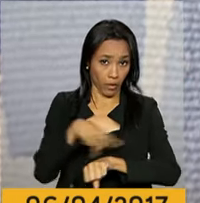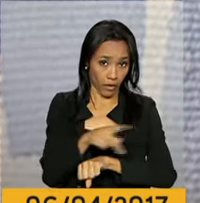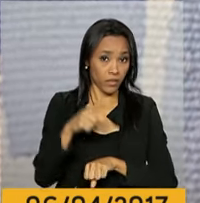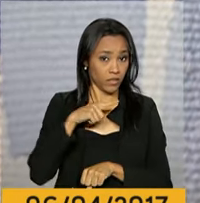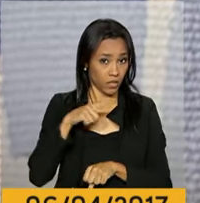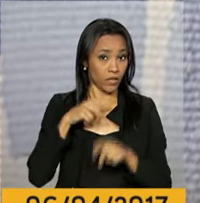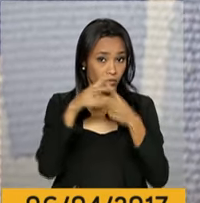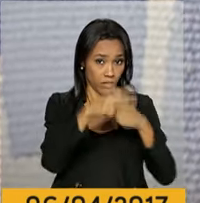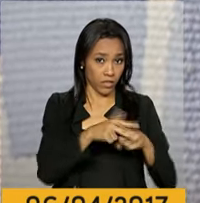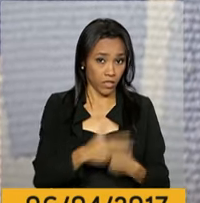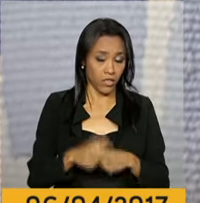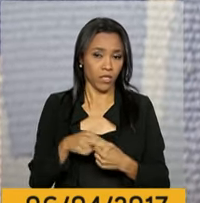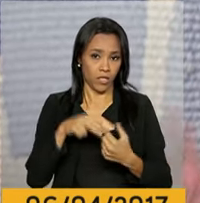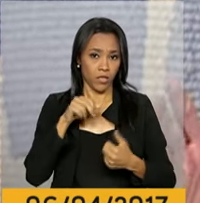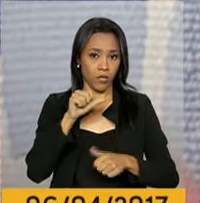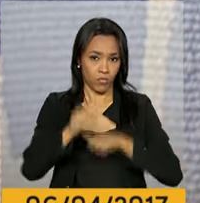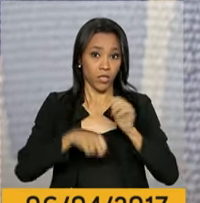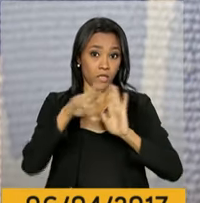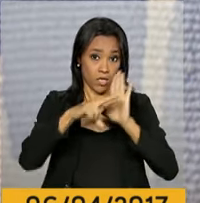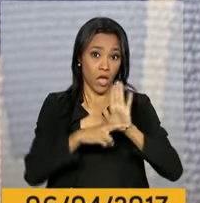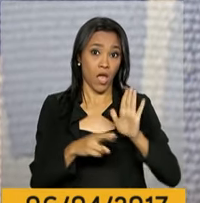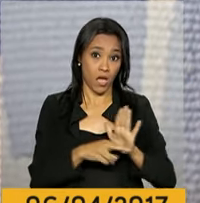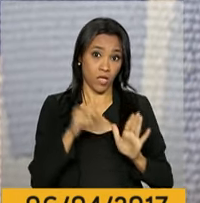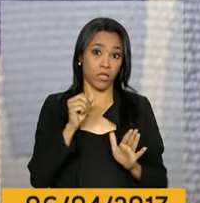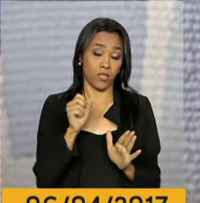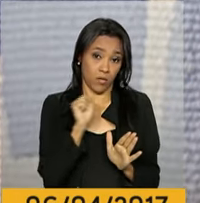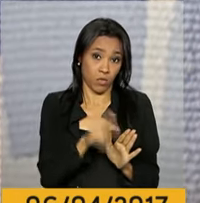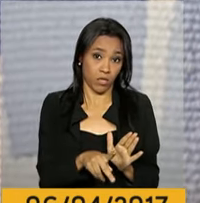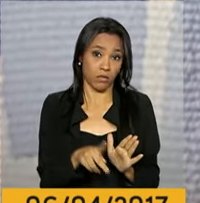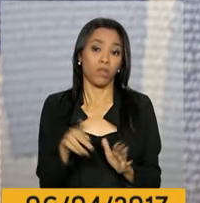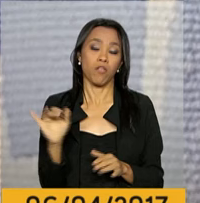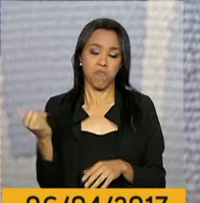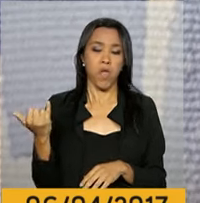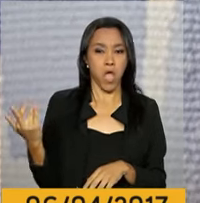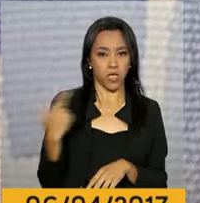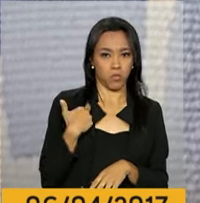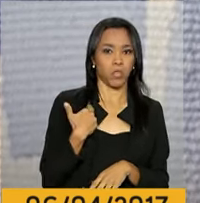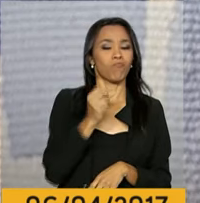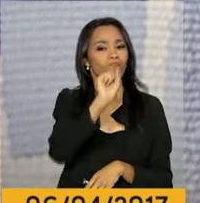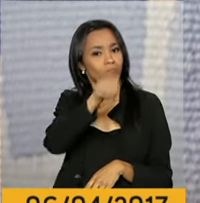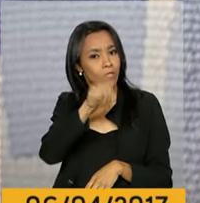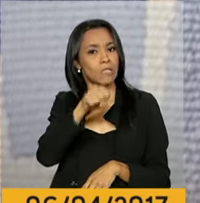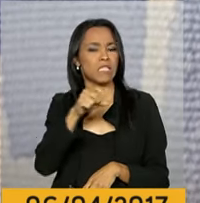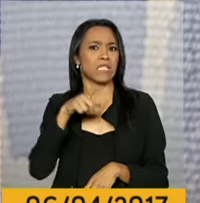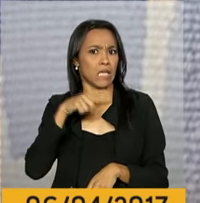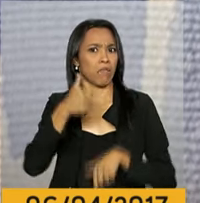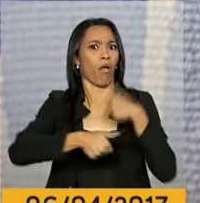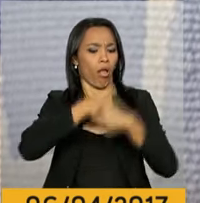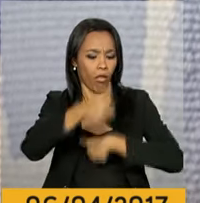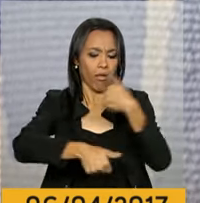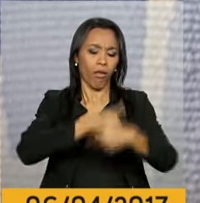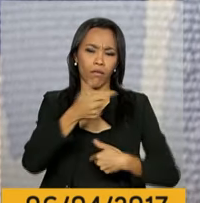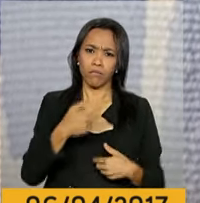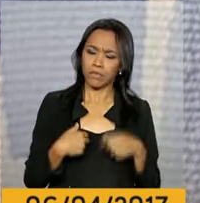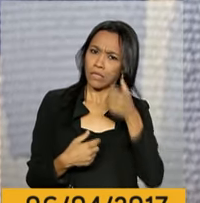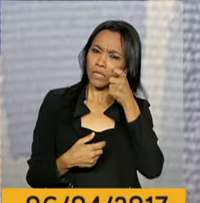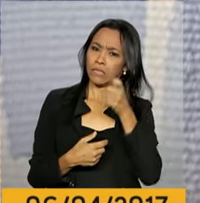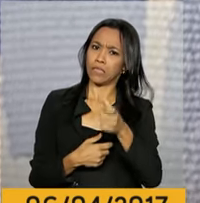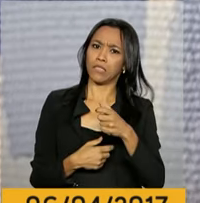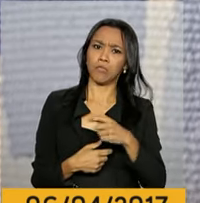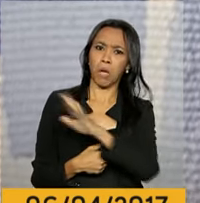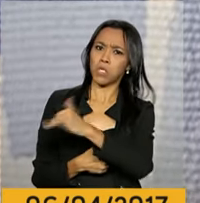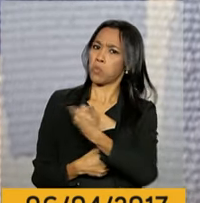da Previdência. Ele disse, fizemos e tivemos muito trabalho para fazê-la. Eu disse, interessante, mas eu não tive